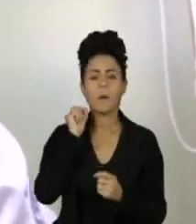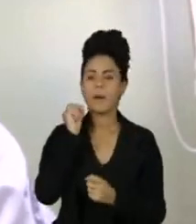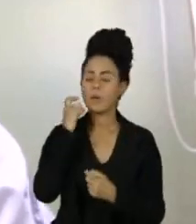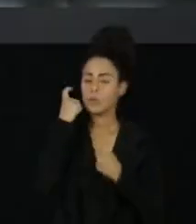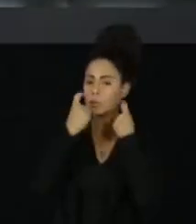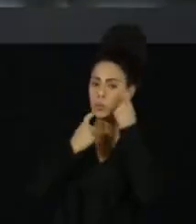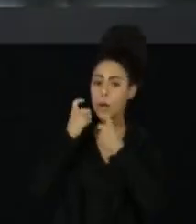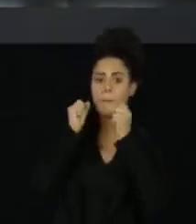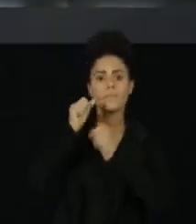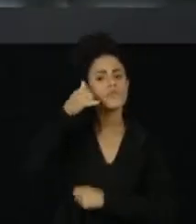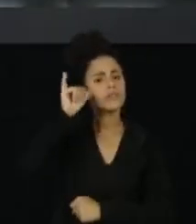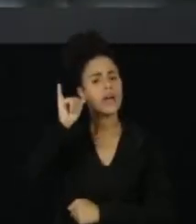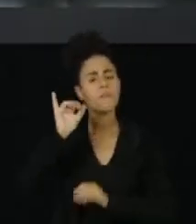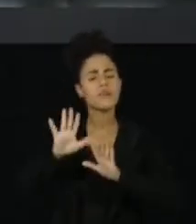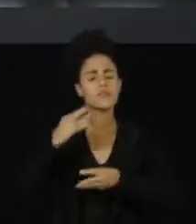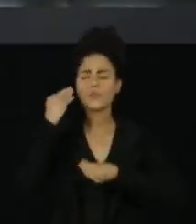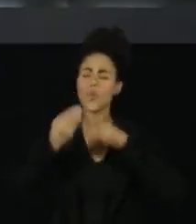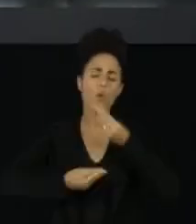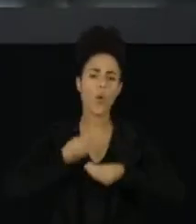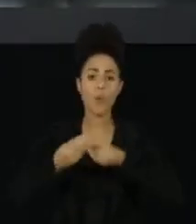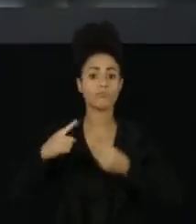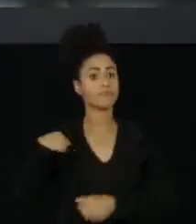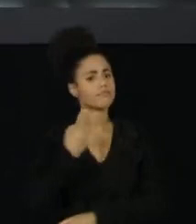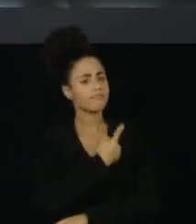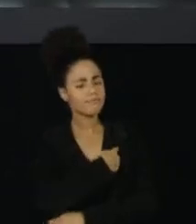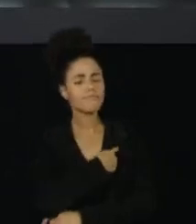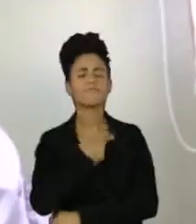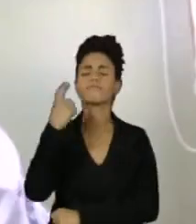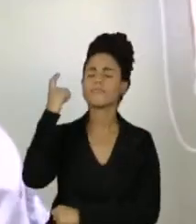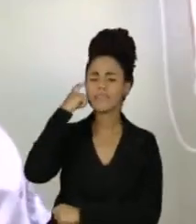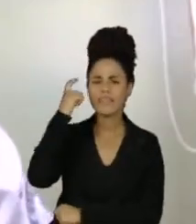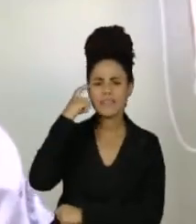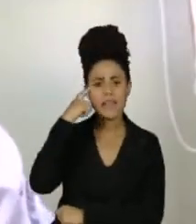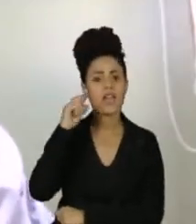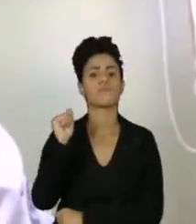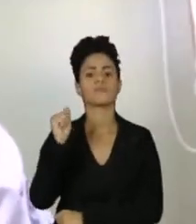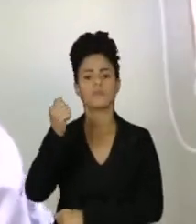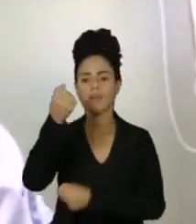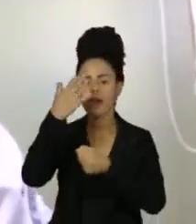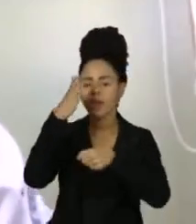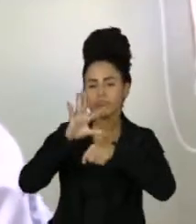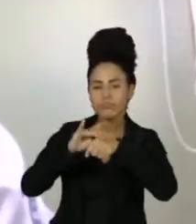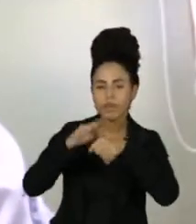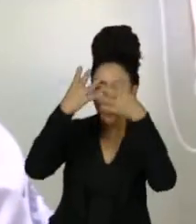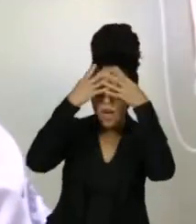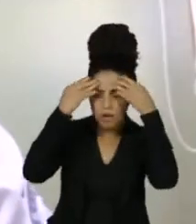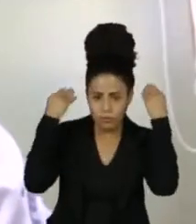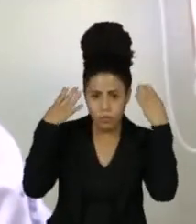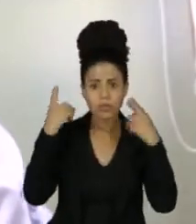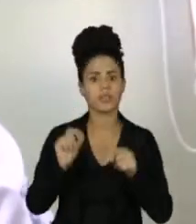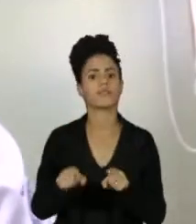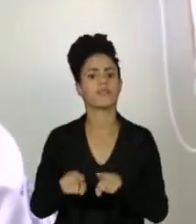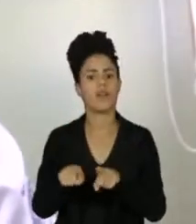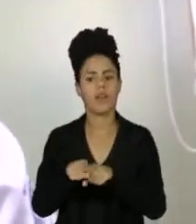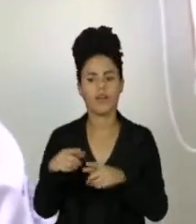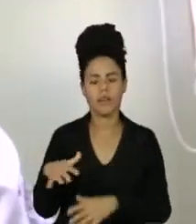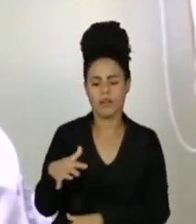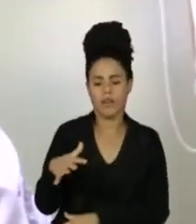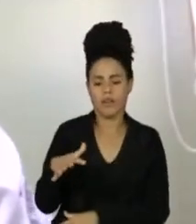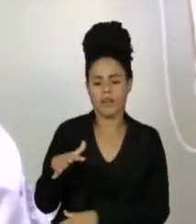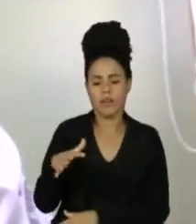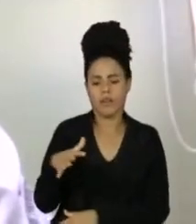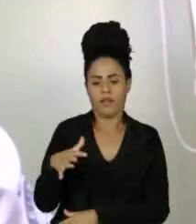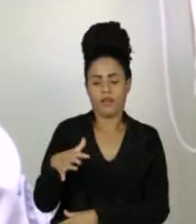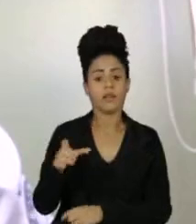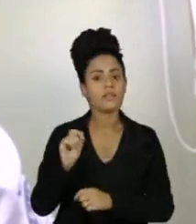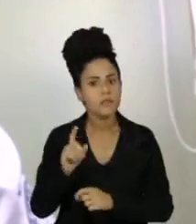ser prevenida. Além do AVC, a gente tem a doença de Alzheimer, a doença de Parkinson, né? São as